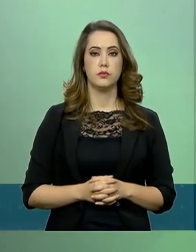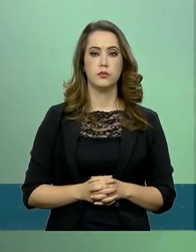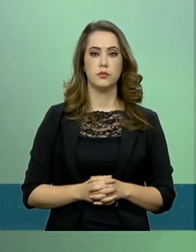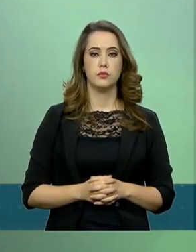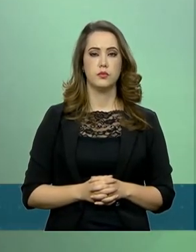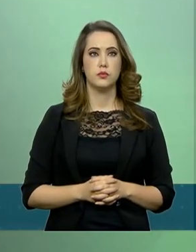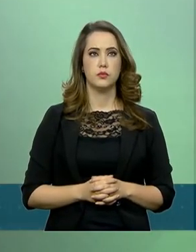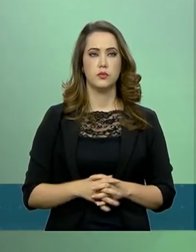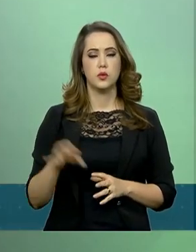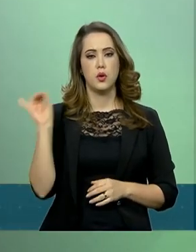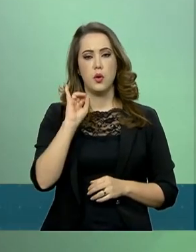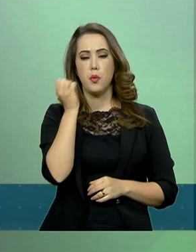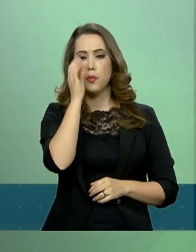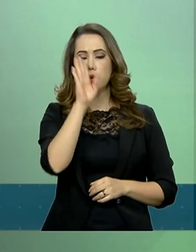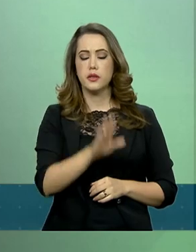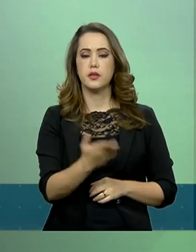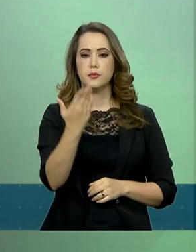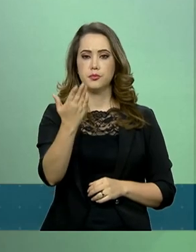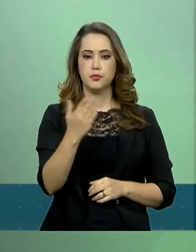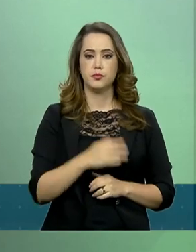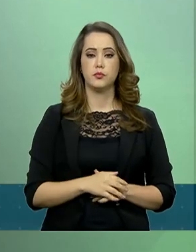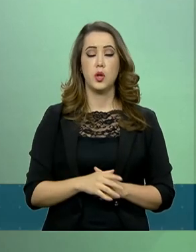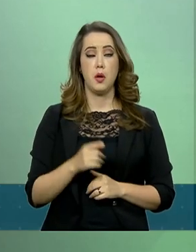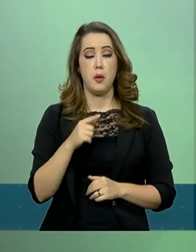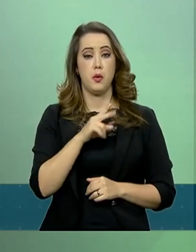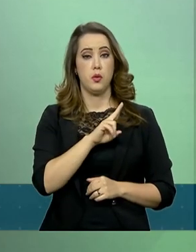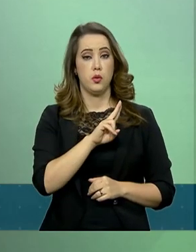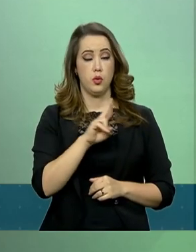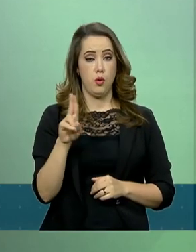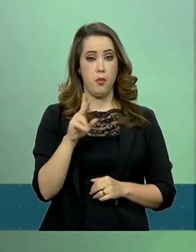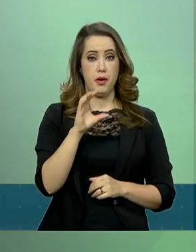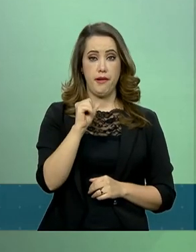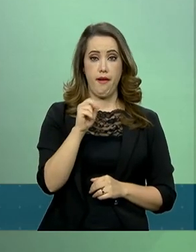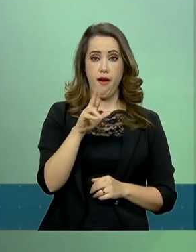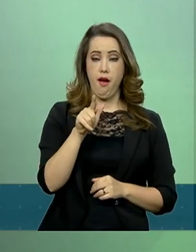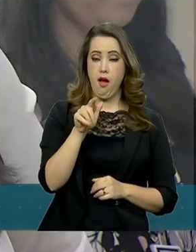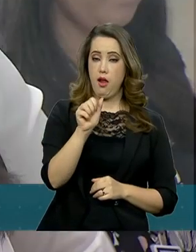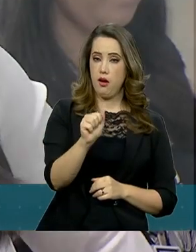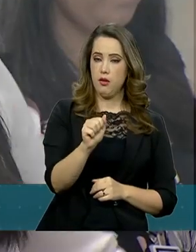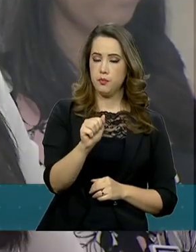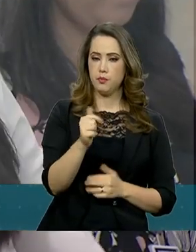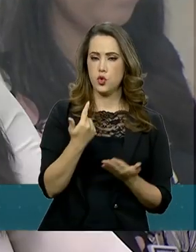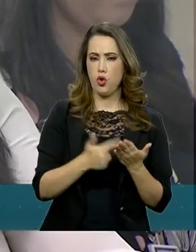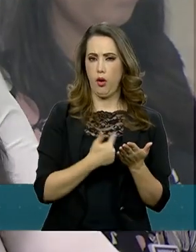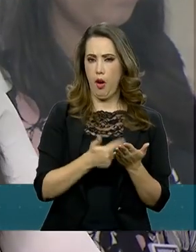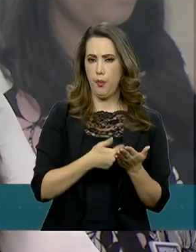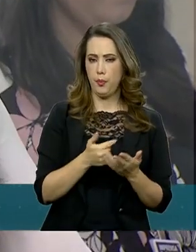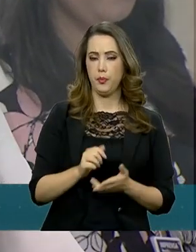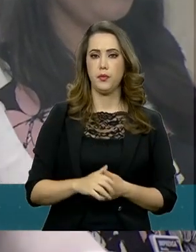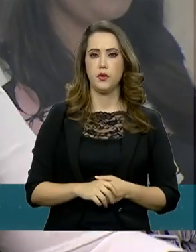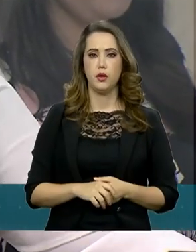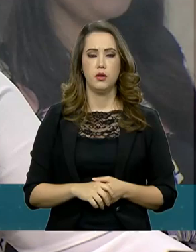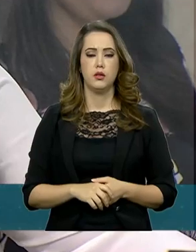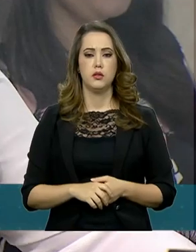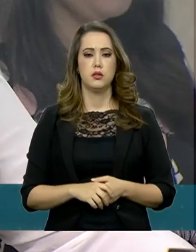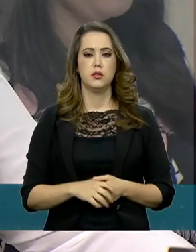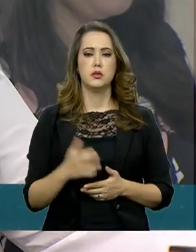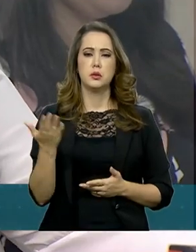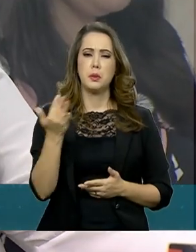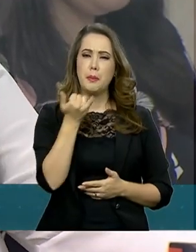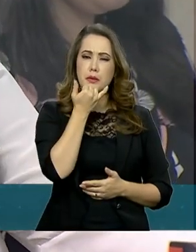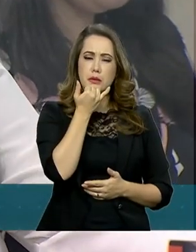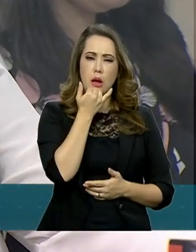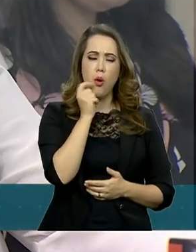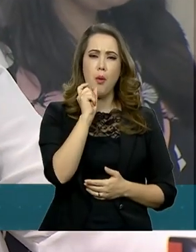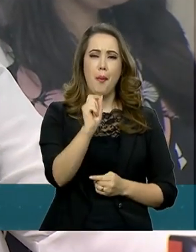boa tarde o porta voz tudo bom pro nome que também é general eu queria pedir licença é uma pergunta